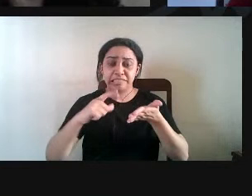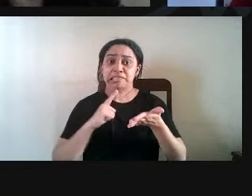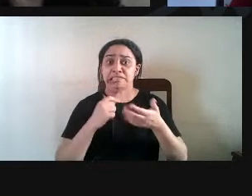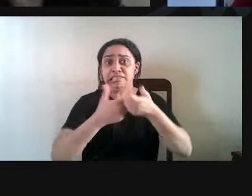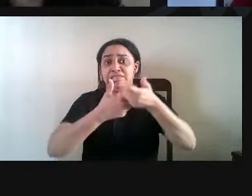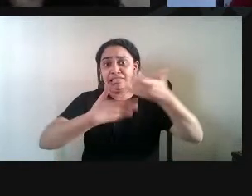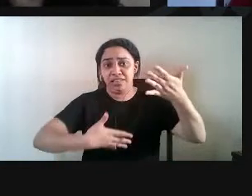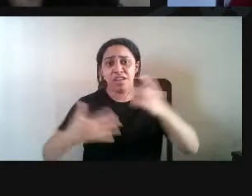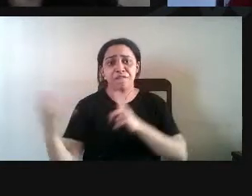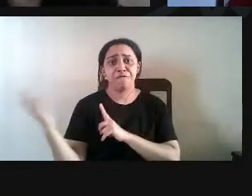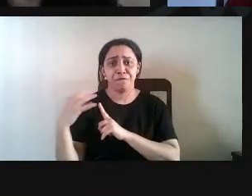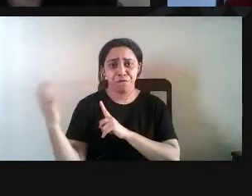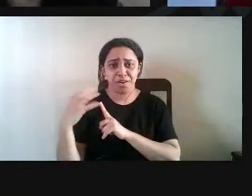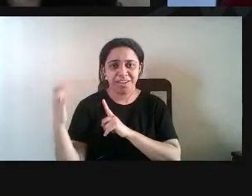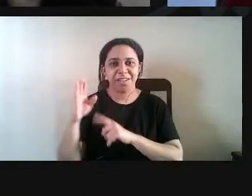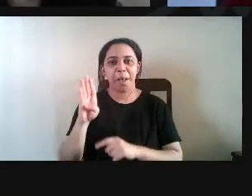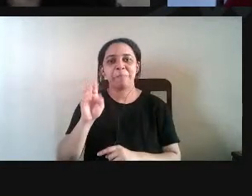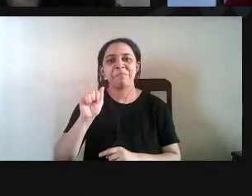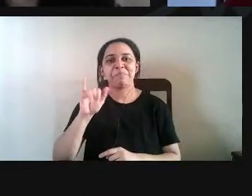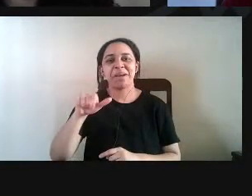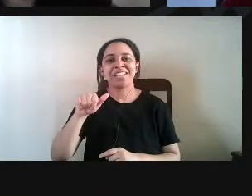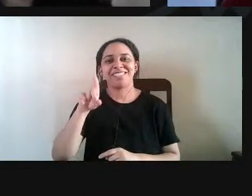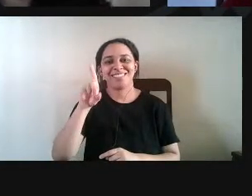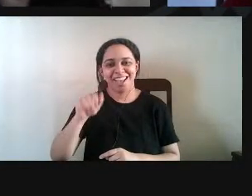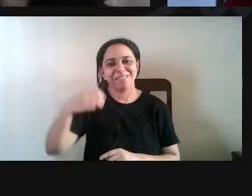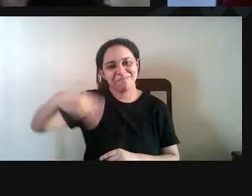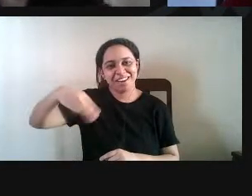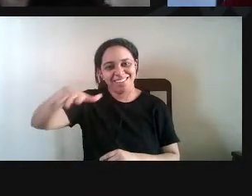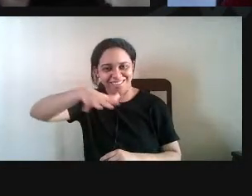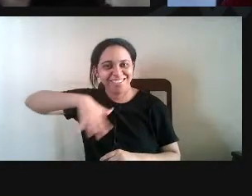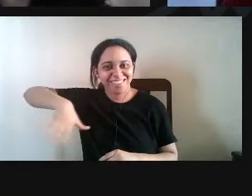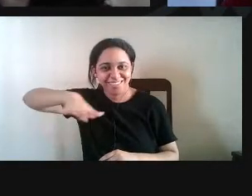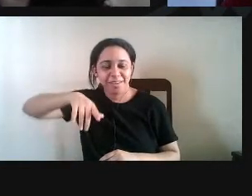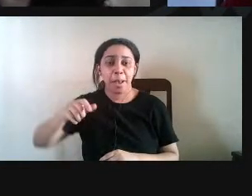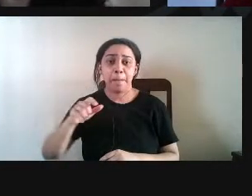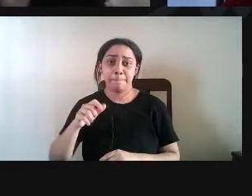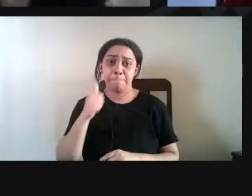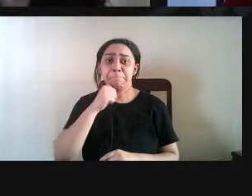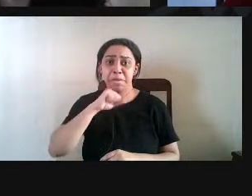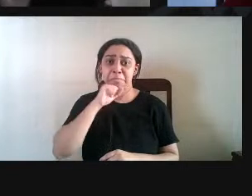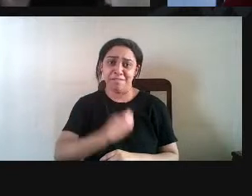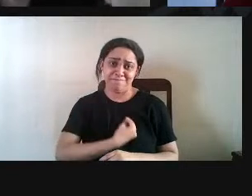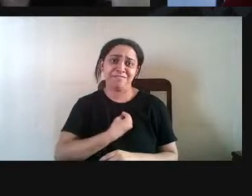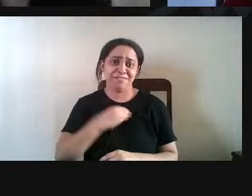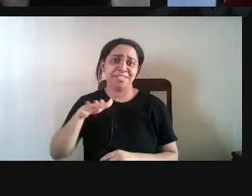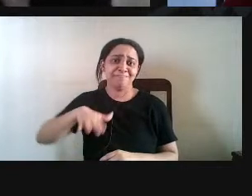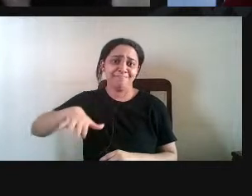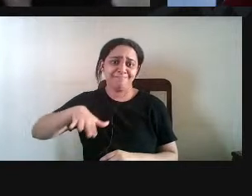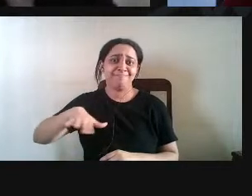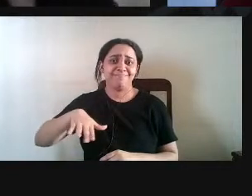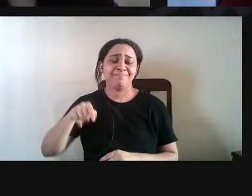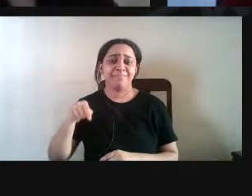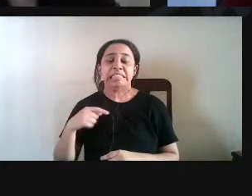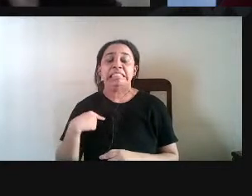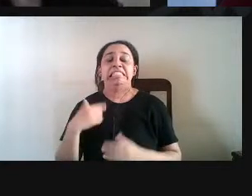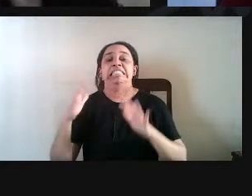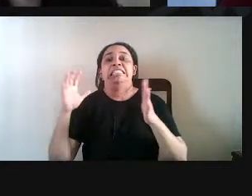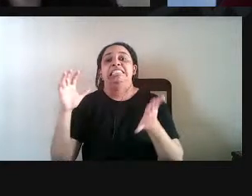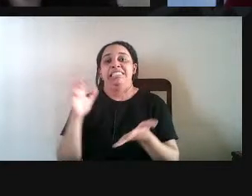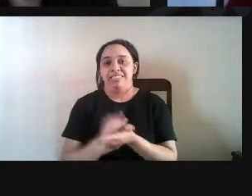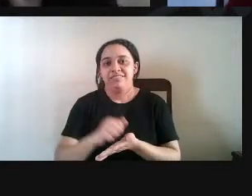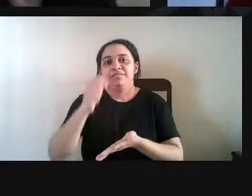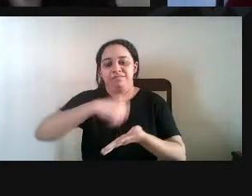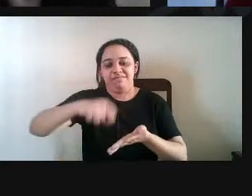influência da Baixada Maranhense, a minha mãe que era da Baixada, então eu tenho muita coisa anotada. Então, cada vez que